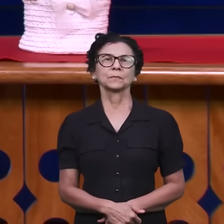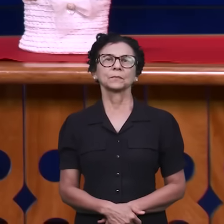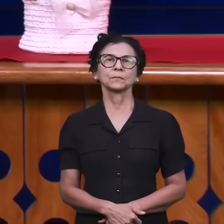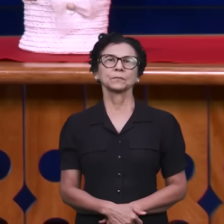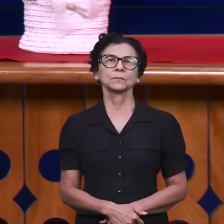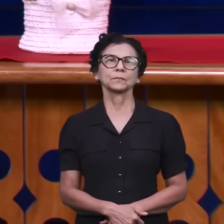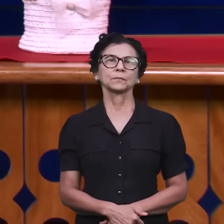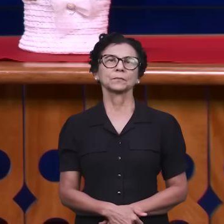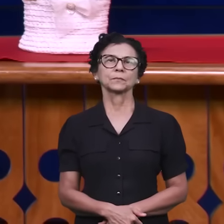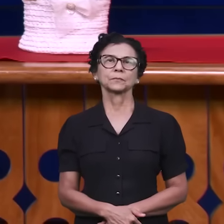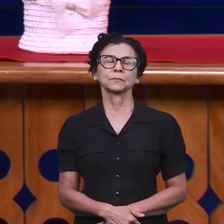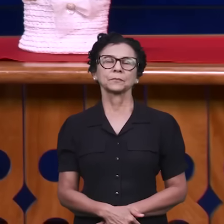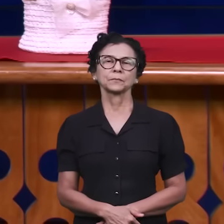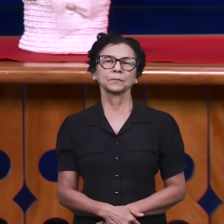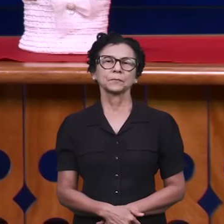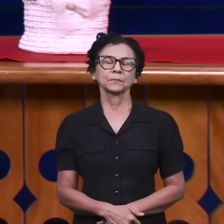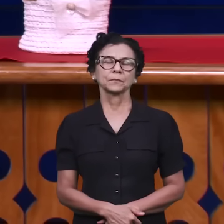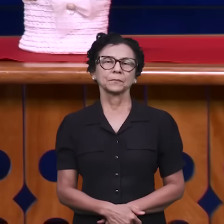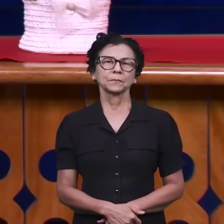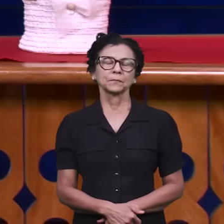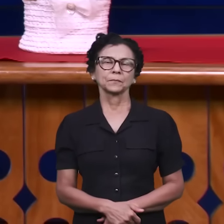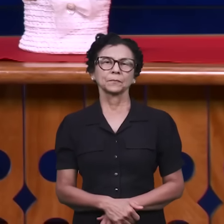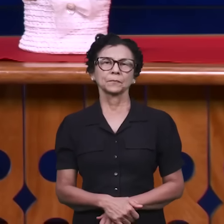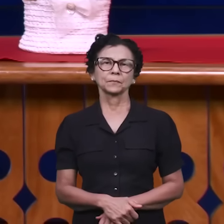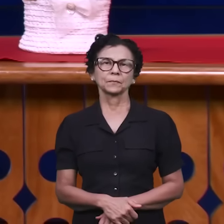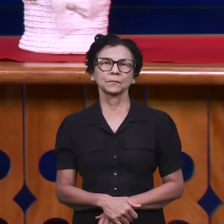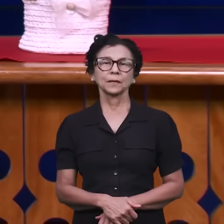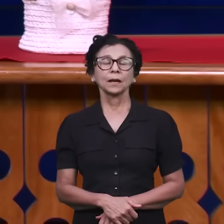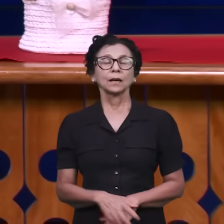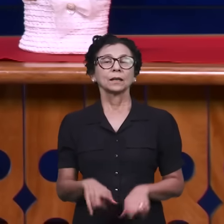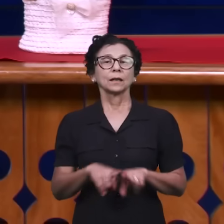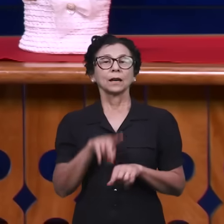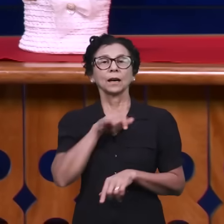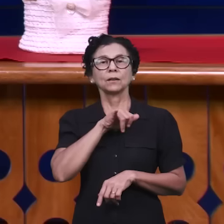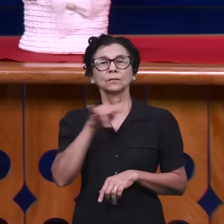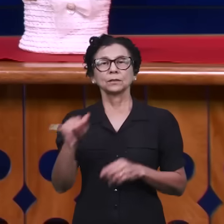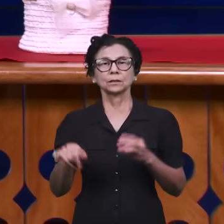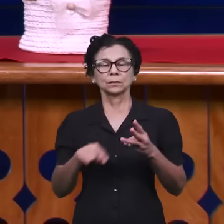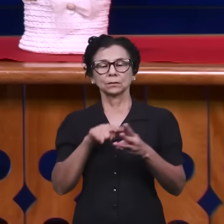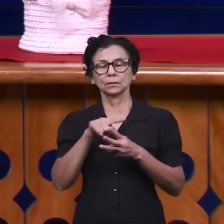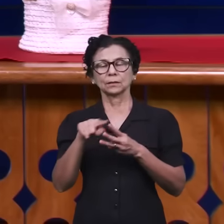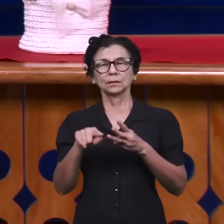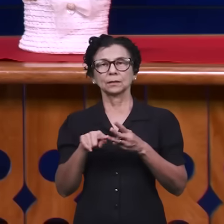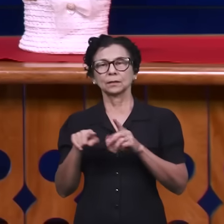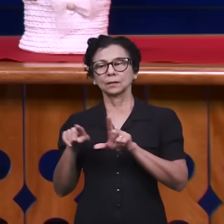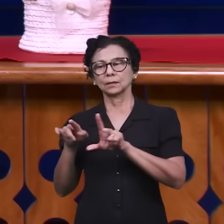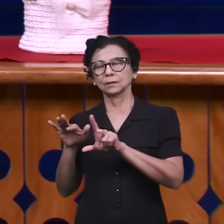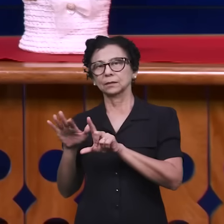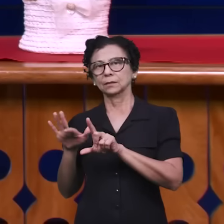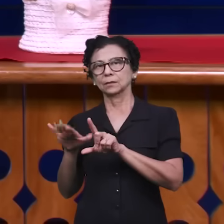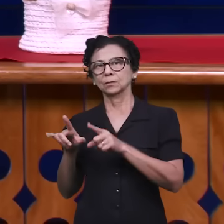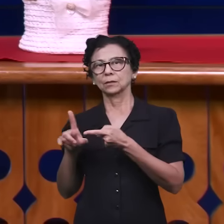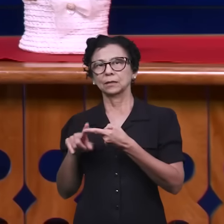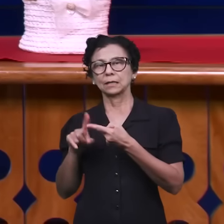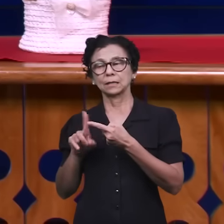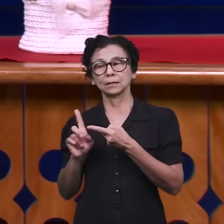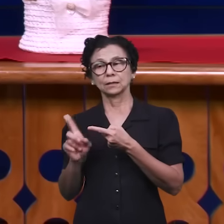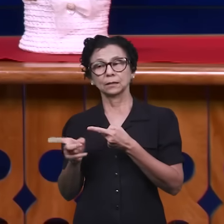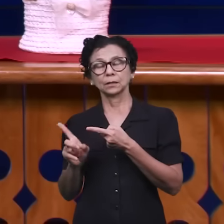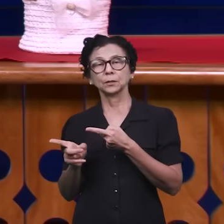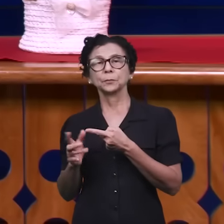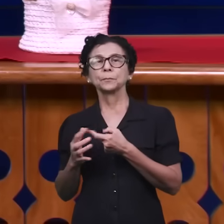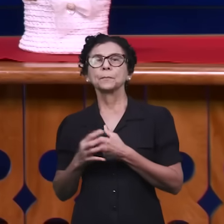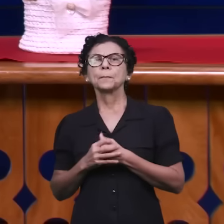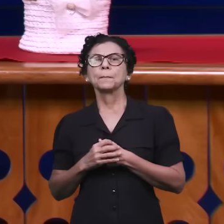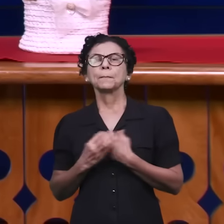Ainda antes de encerrarmos, queremos colocar que tem aí os QR Codes. Esse primeiro QR